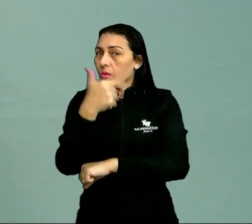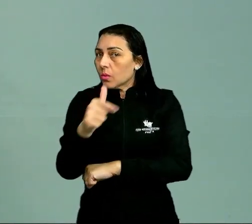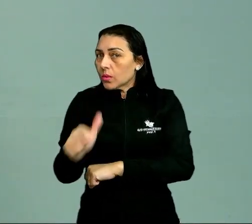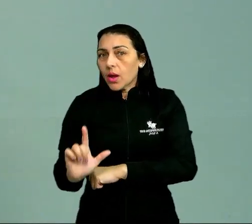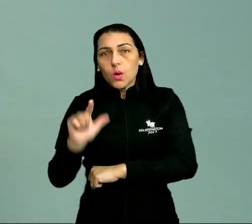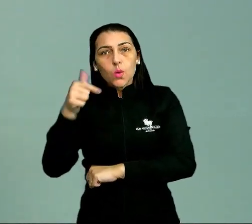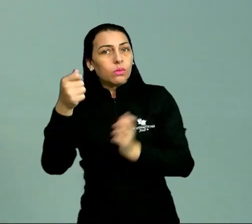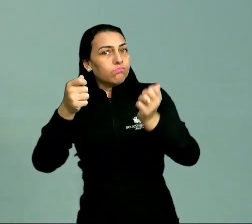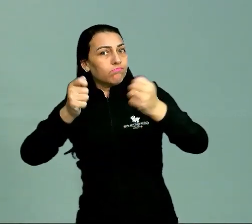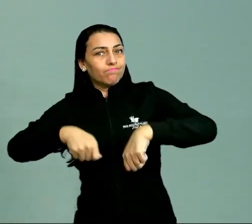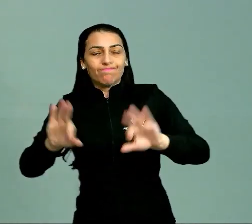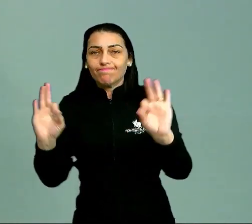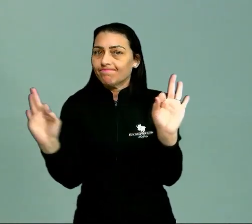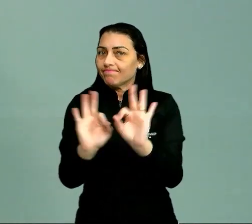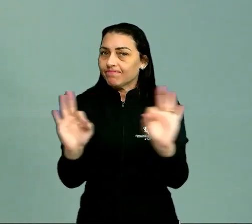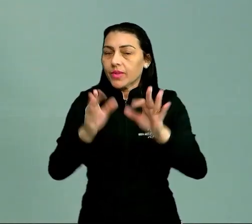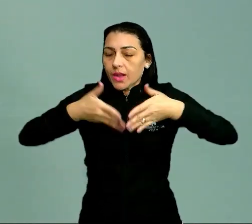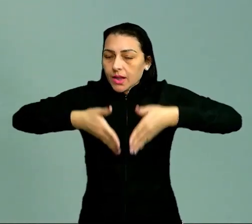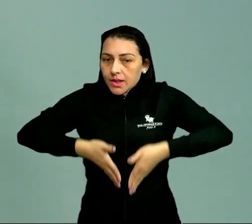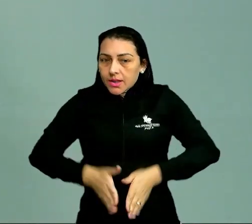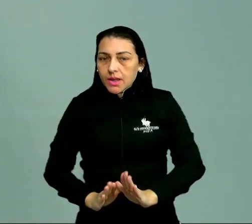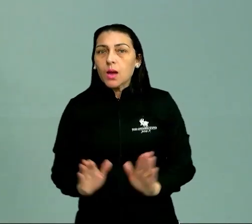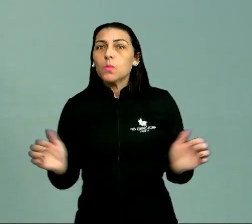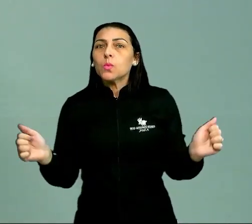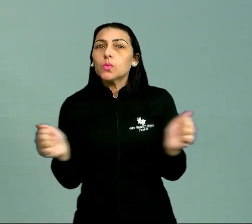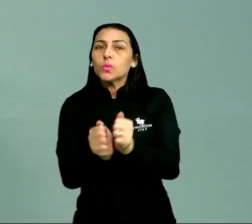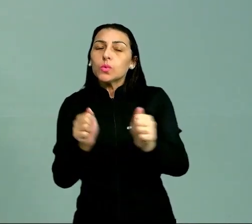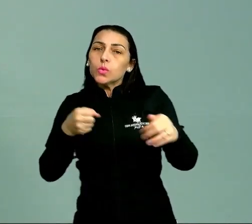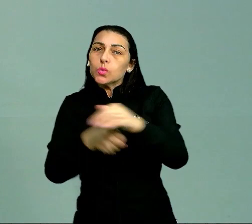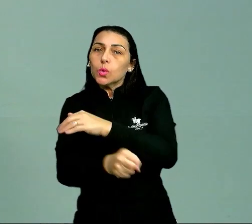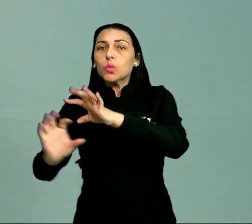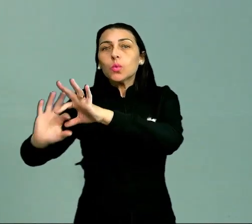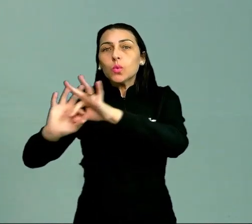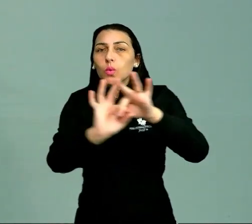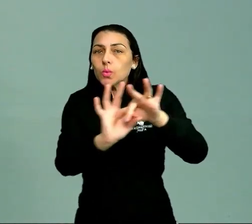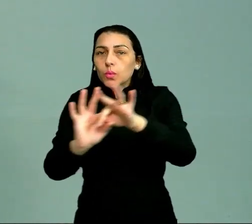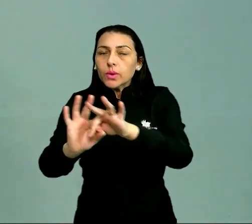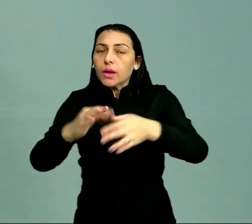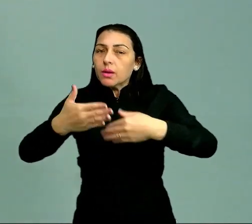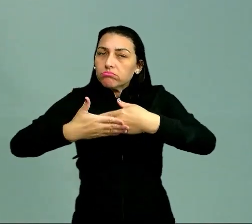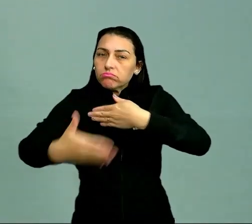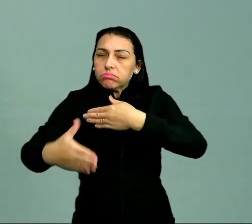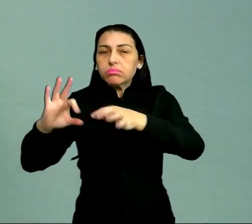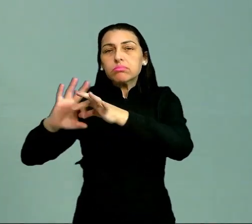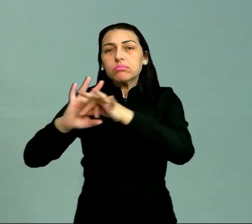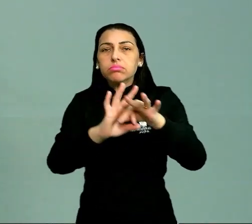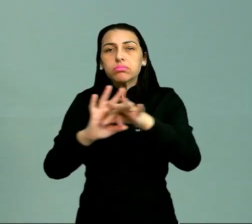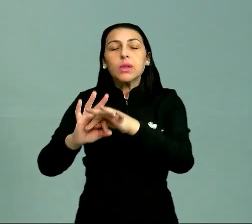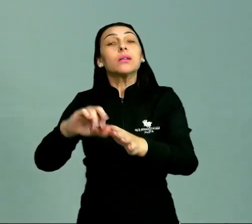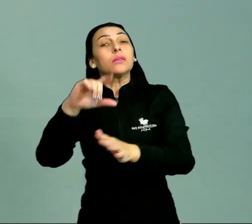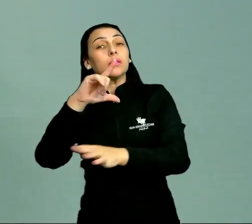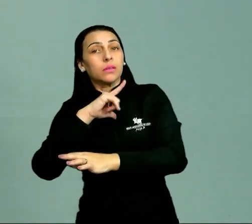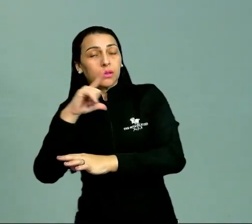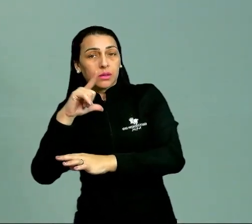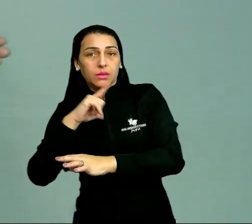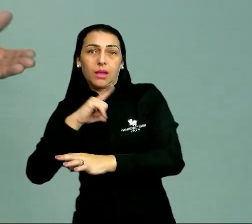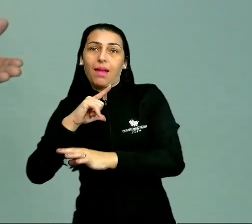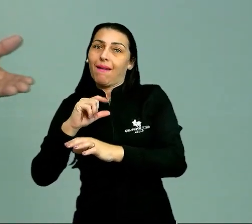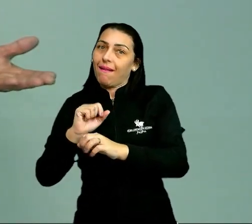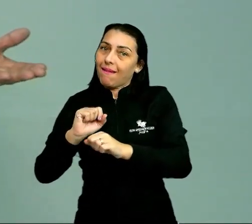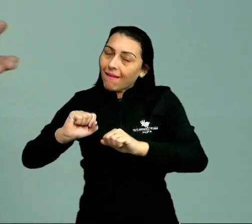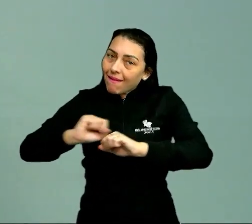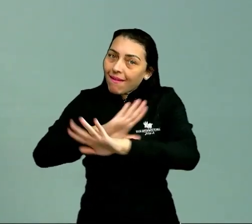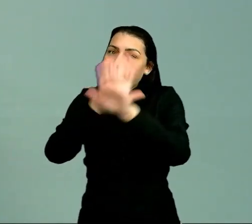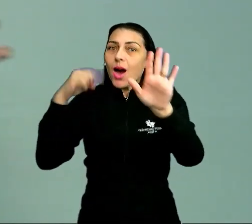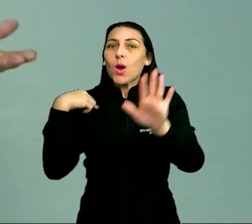outra possibilidade. Nós nascemos inseridos em um contexto e, a partir desse contexto, é que nós vamos ter, logicamente,